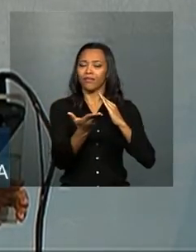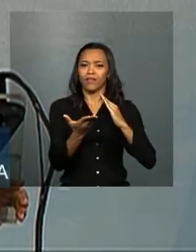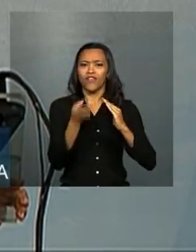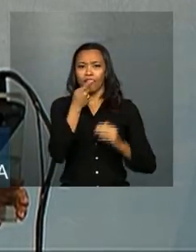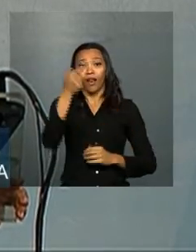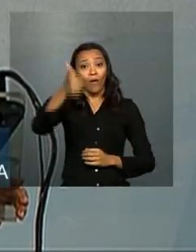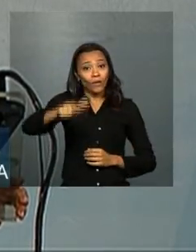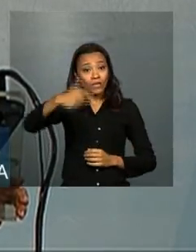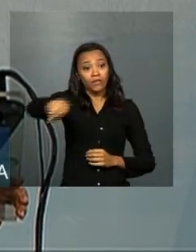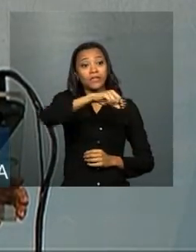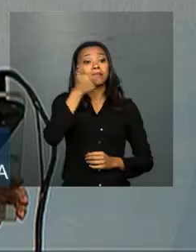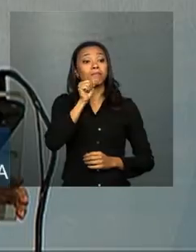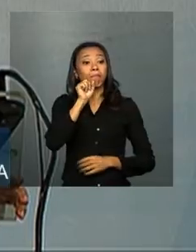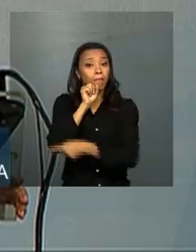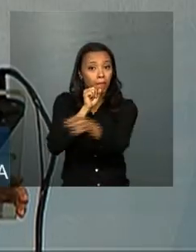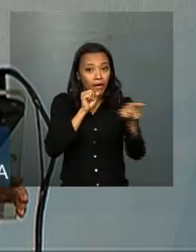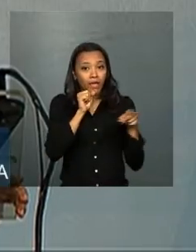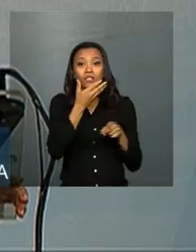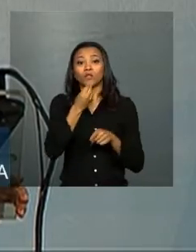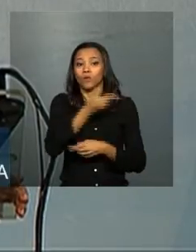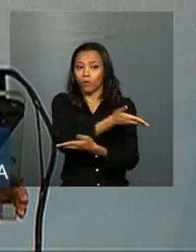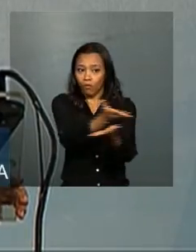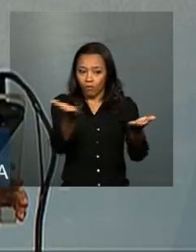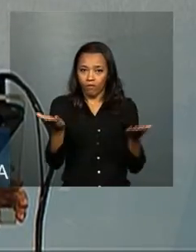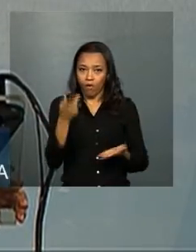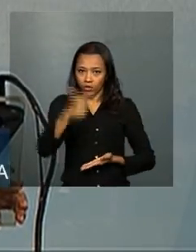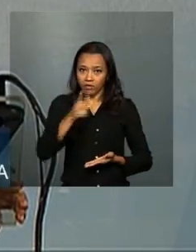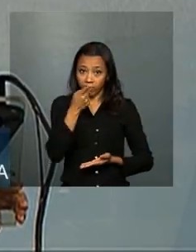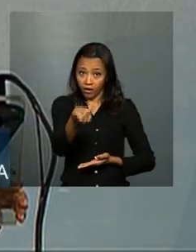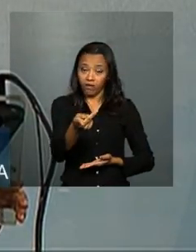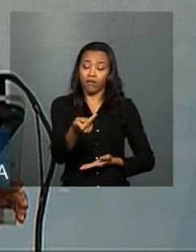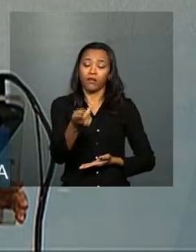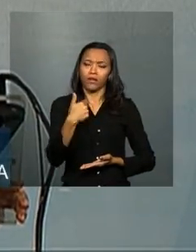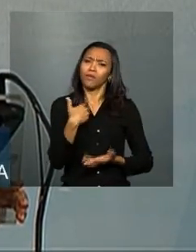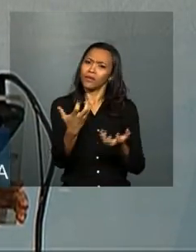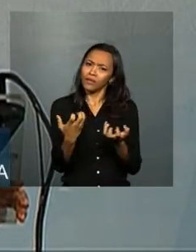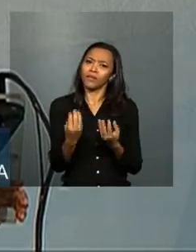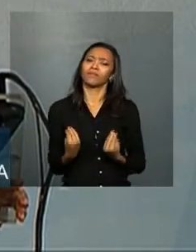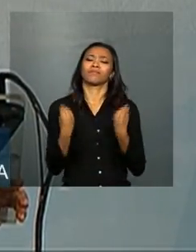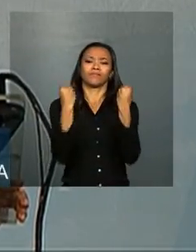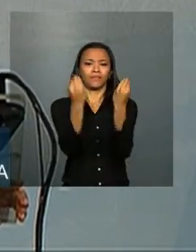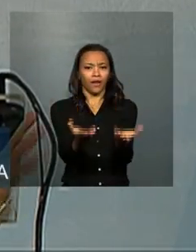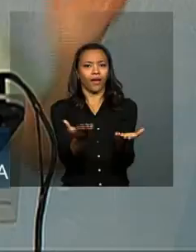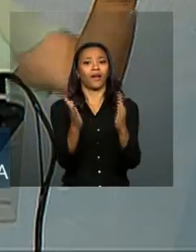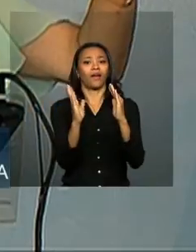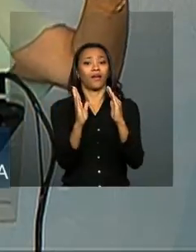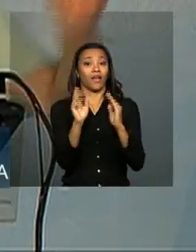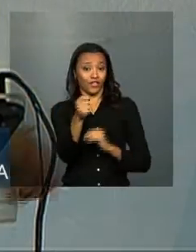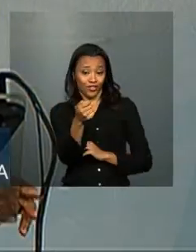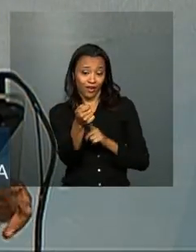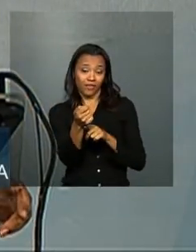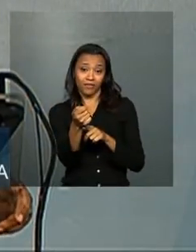as mães e para os senhores que eu gostaria de entregar para vocês pessoalmente as chaves. Não